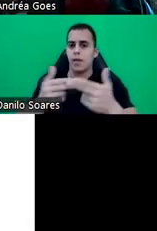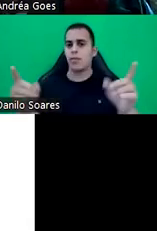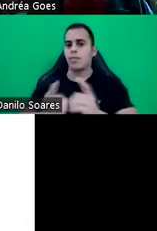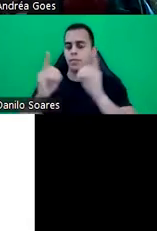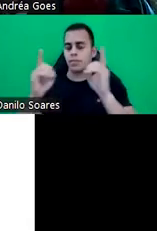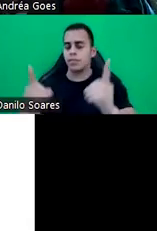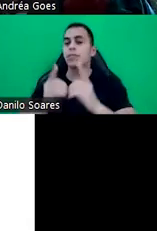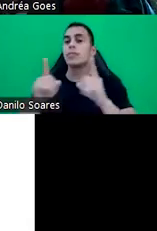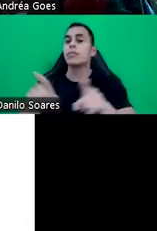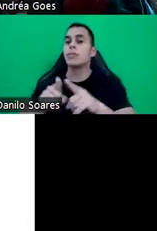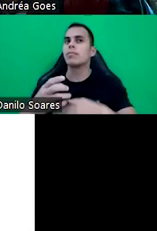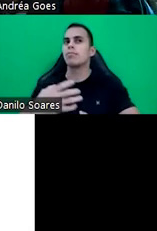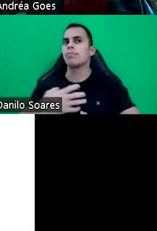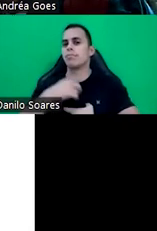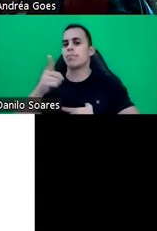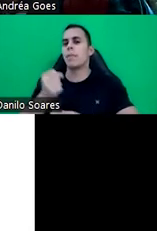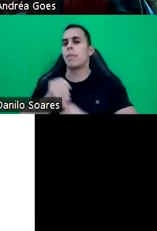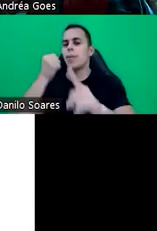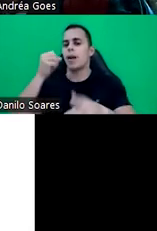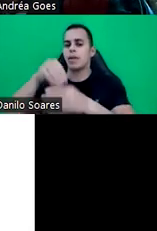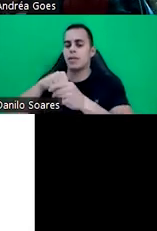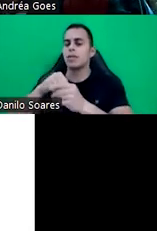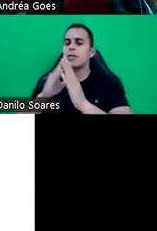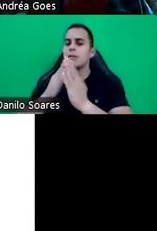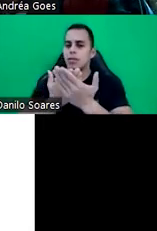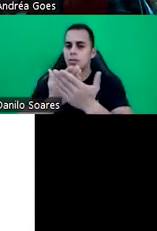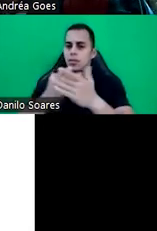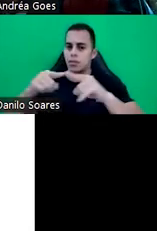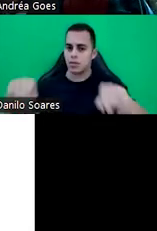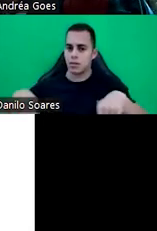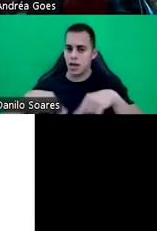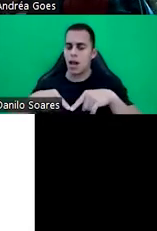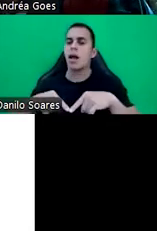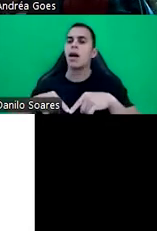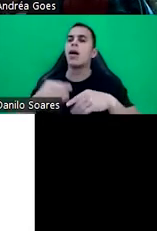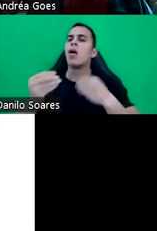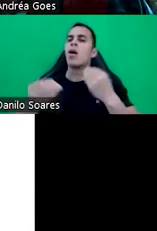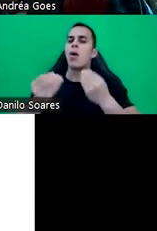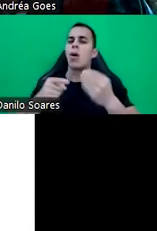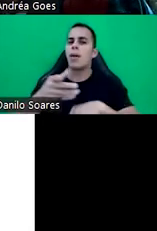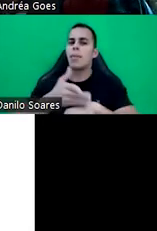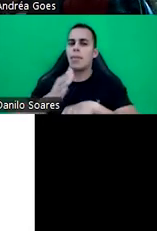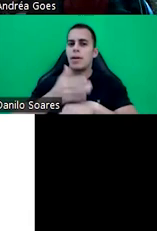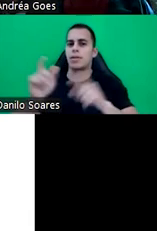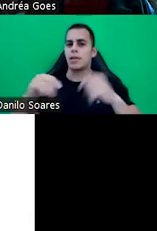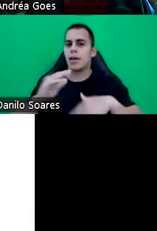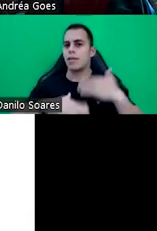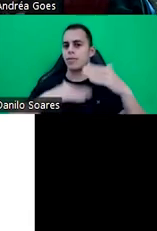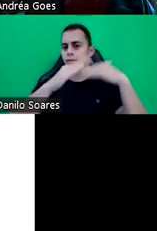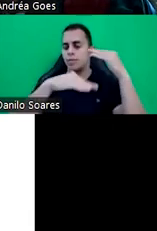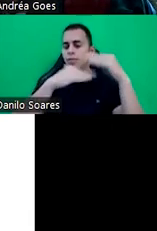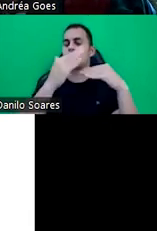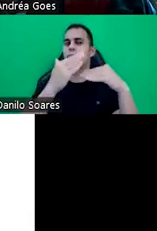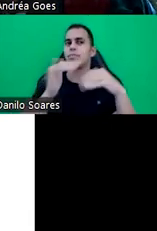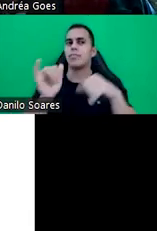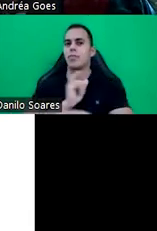e vê o impacto disso em sala de aula, como é que essas práticas podem ser desenvolvidas de